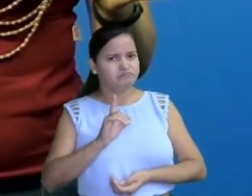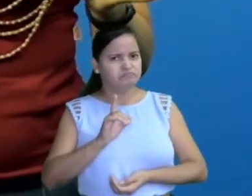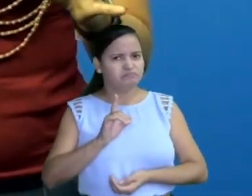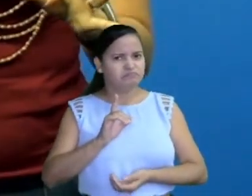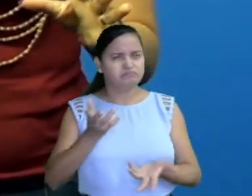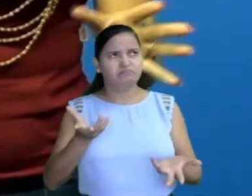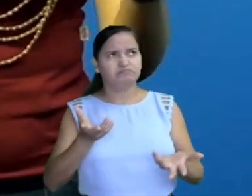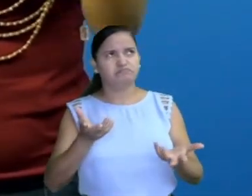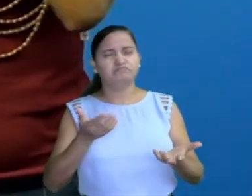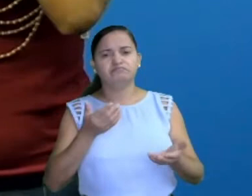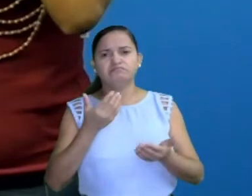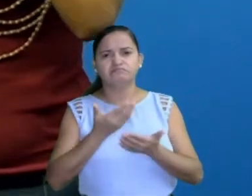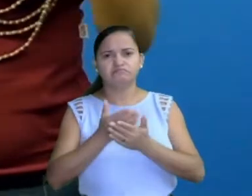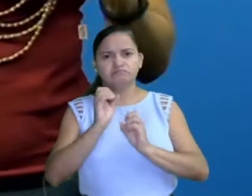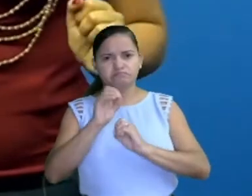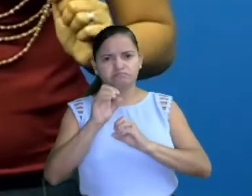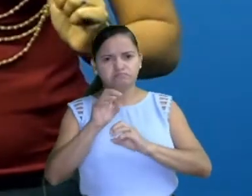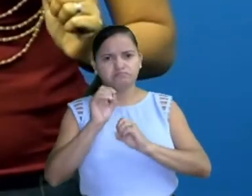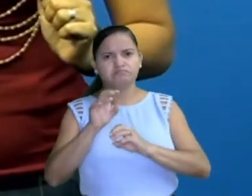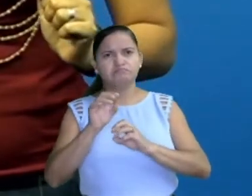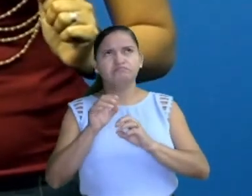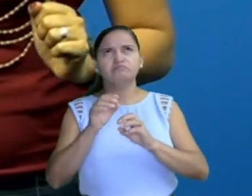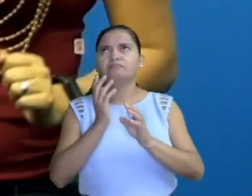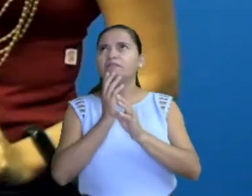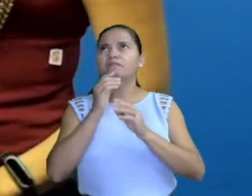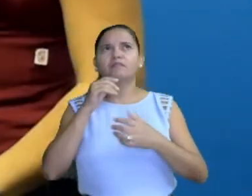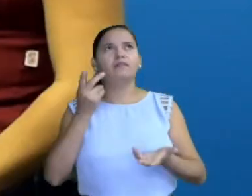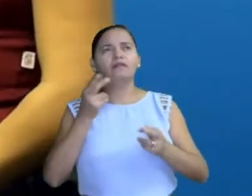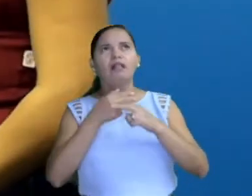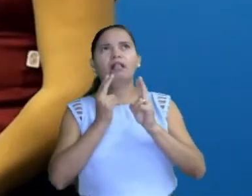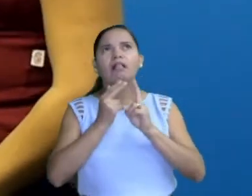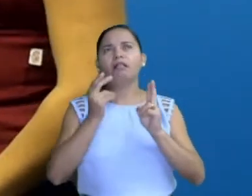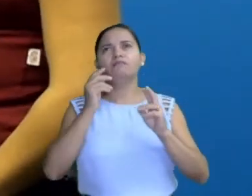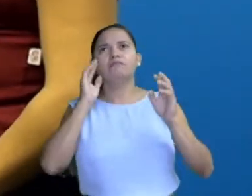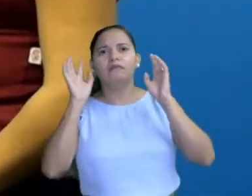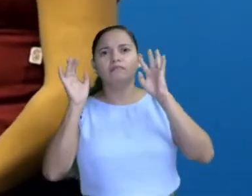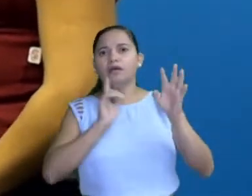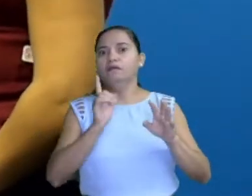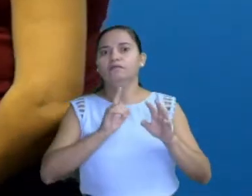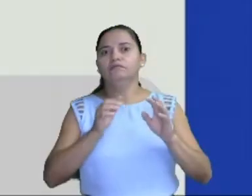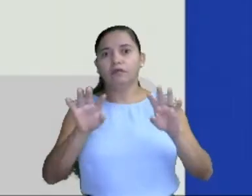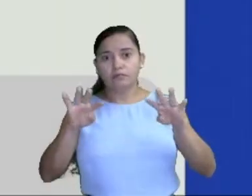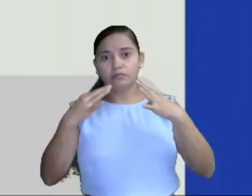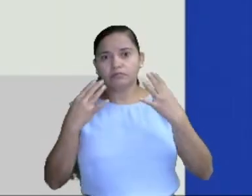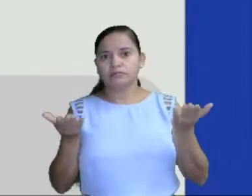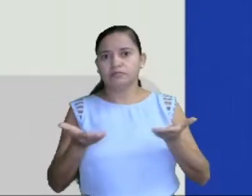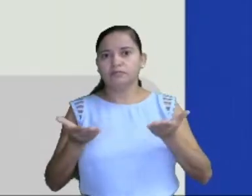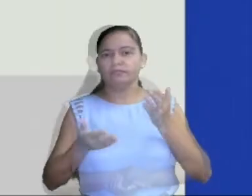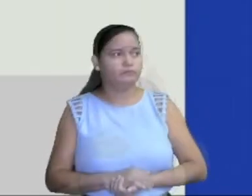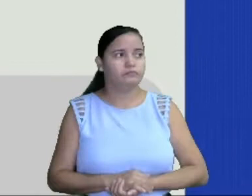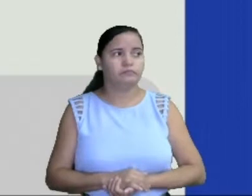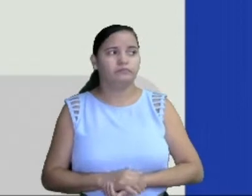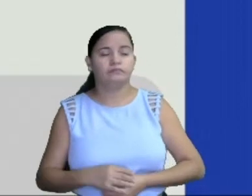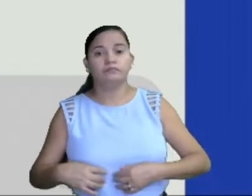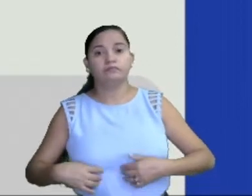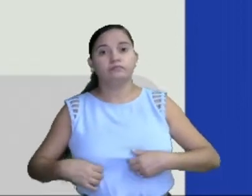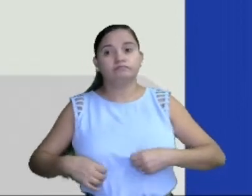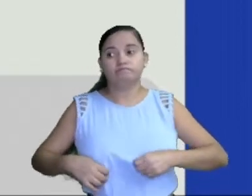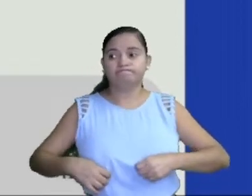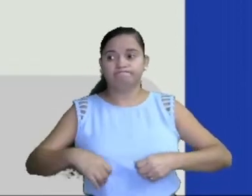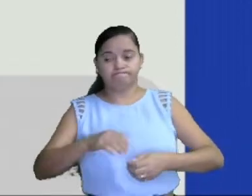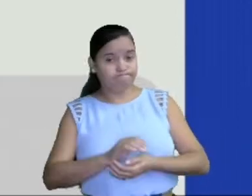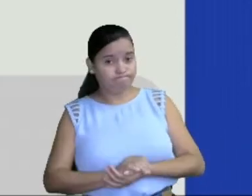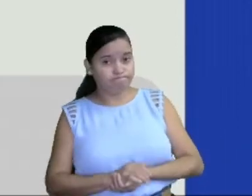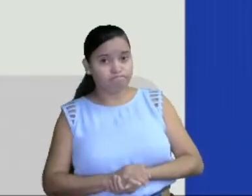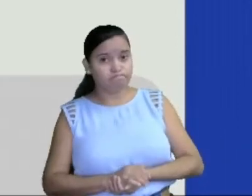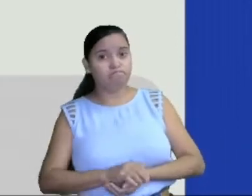beleza? Então, atenção, tá bom? Preste atenção nesse vídeo agora. Vamos lá.